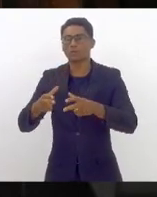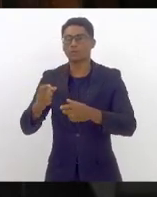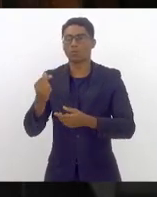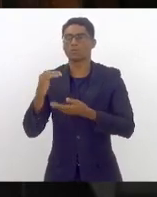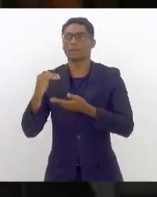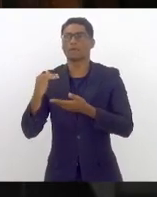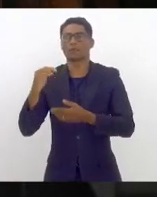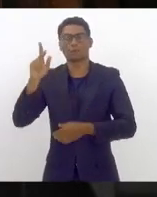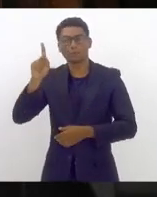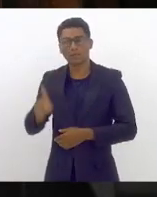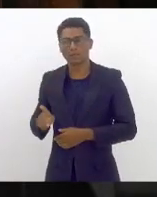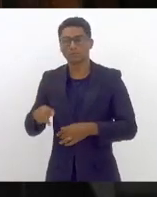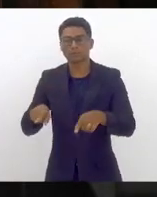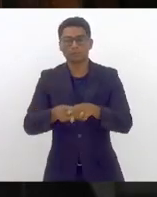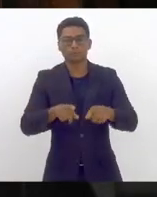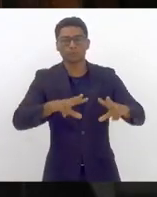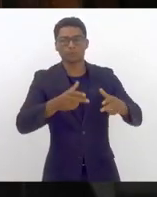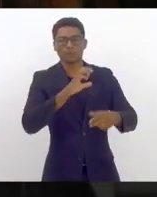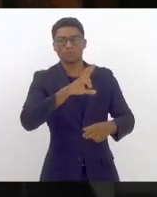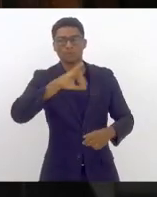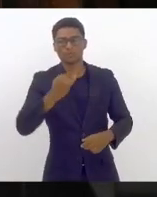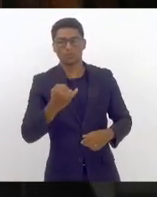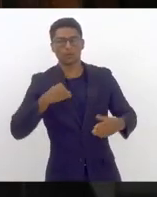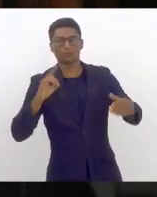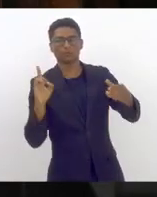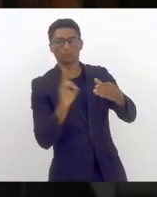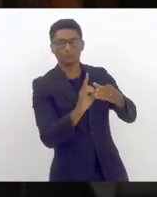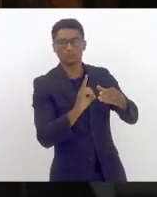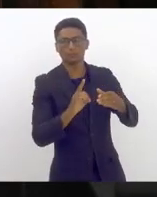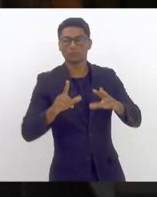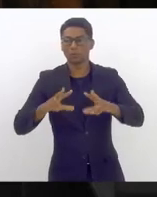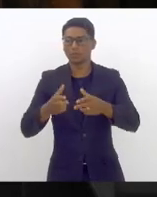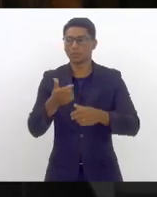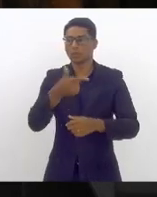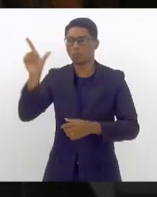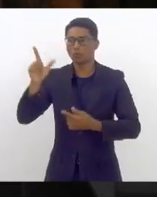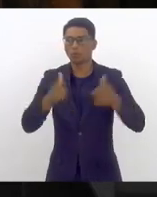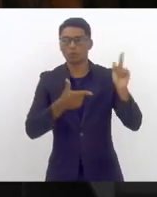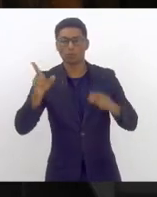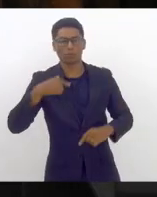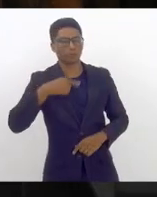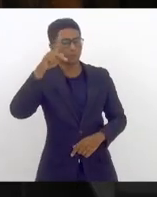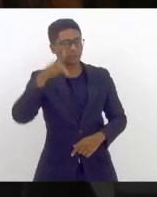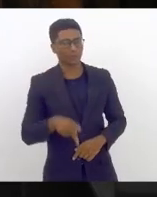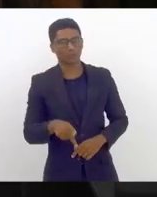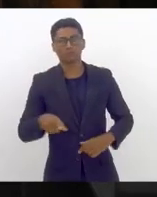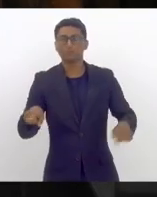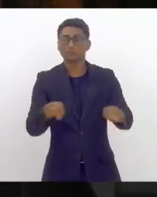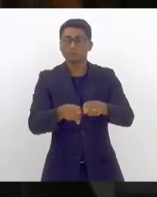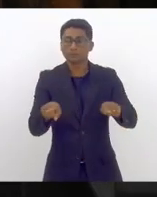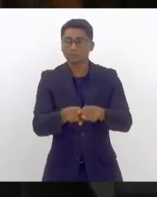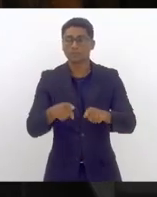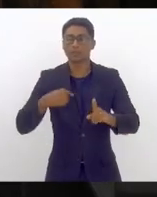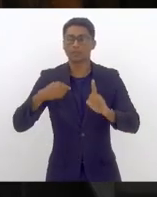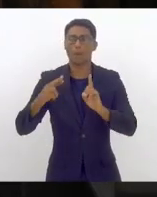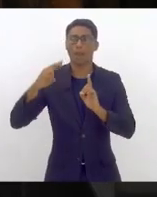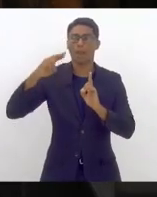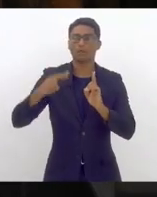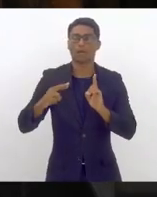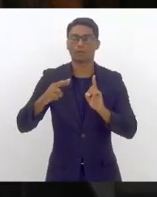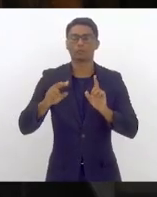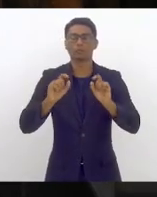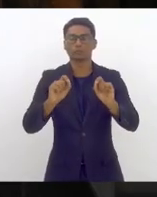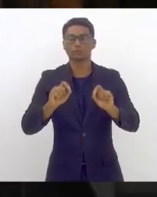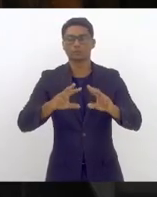ser titular da Comissão de Constituição e Justiça, presidir outras comissões, CPIs, e agora, nesse caso, relatar uma